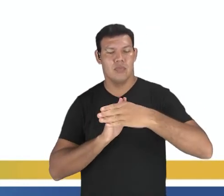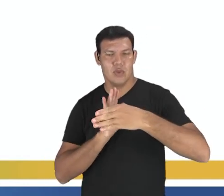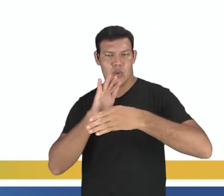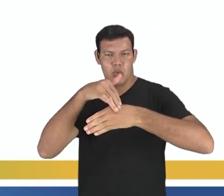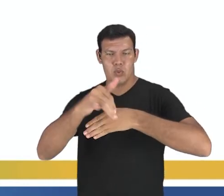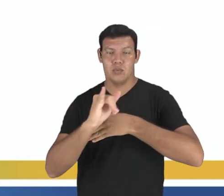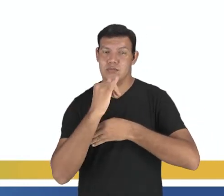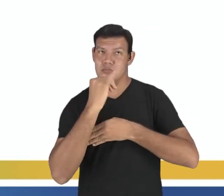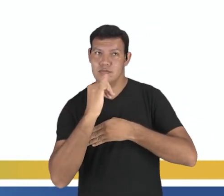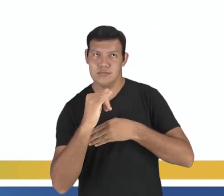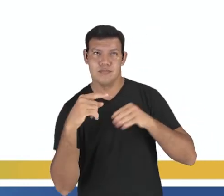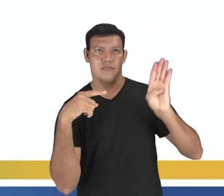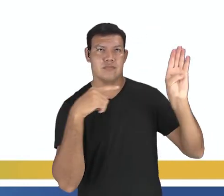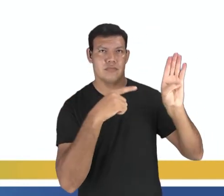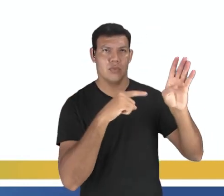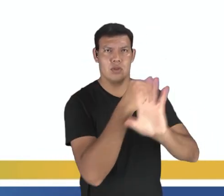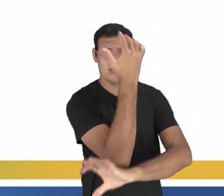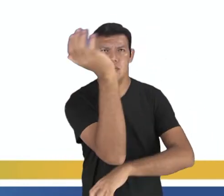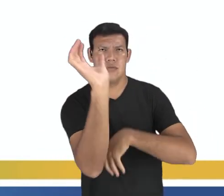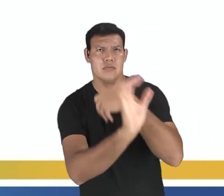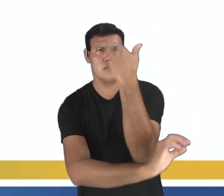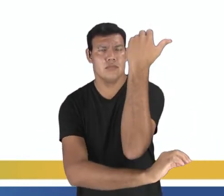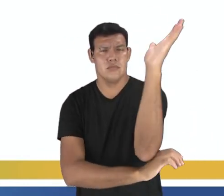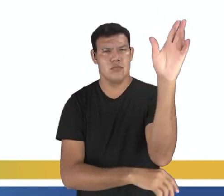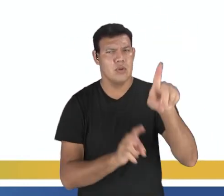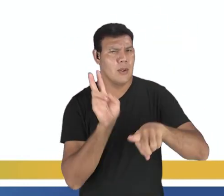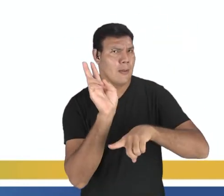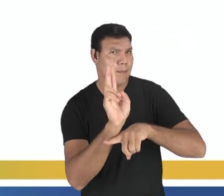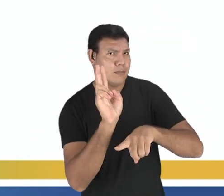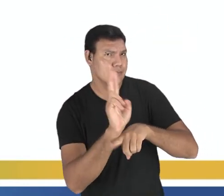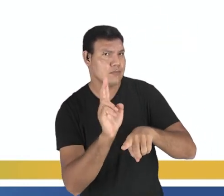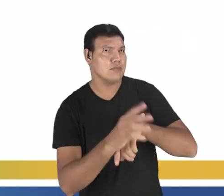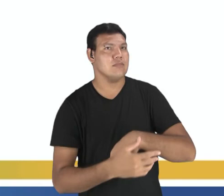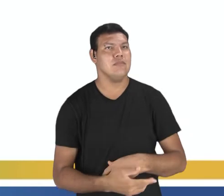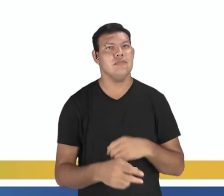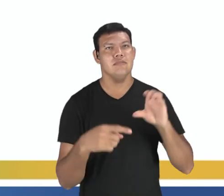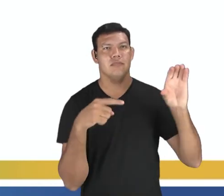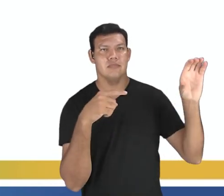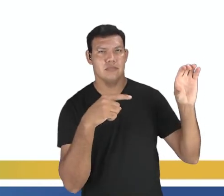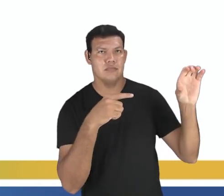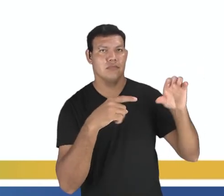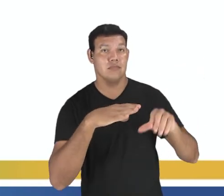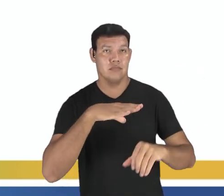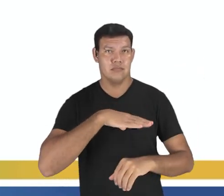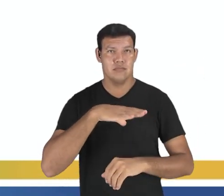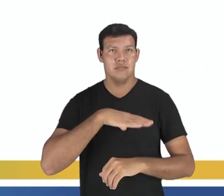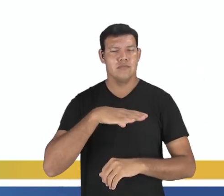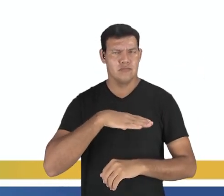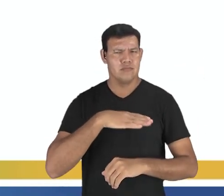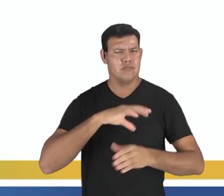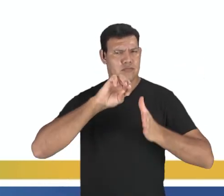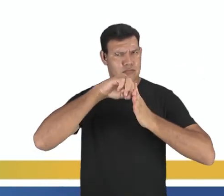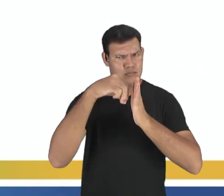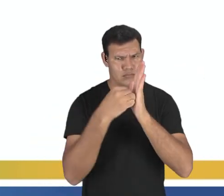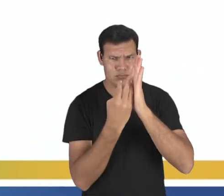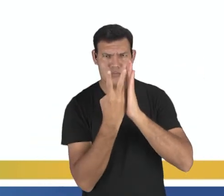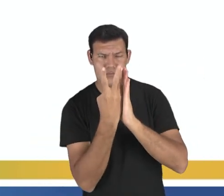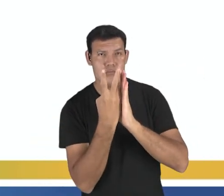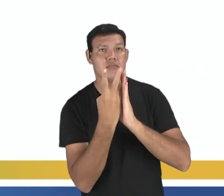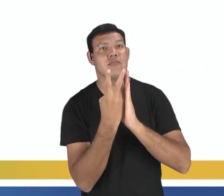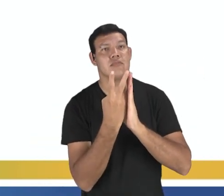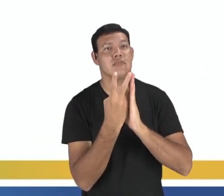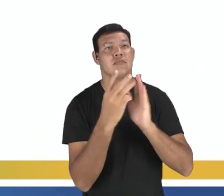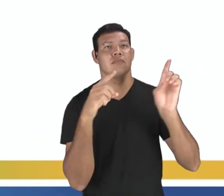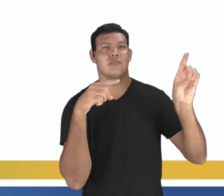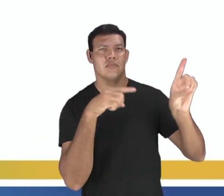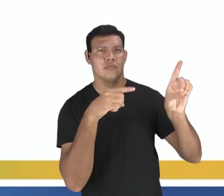energia. B, uma floresta totalmente conservada. C, uma cidade altamente sustentável.